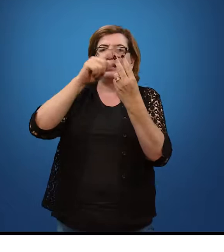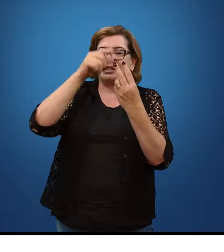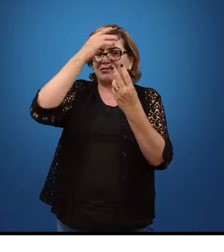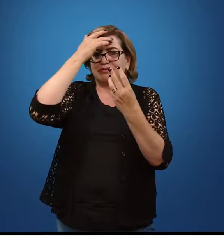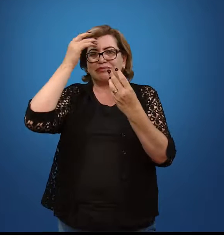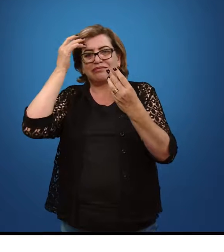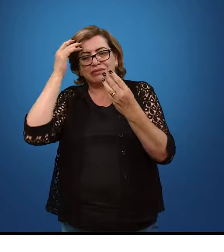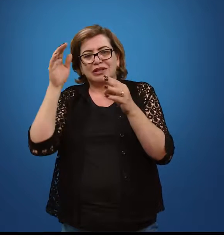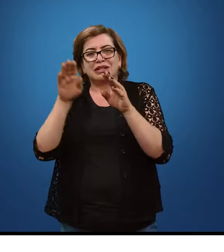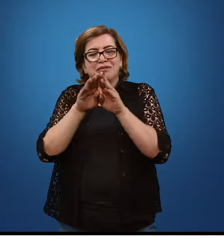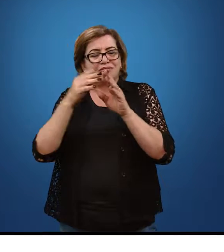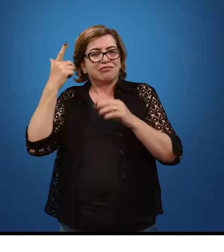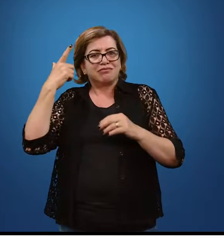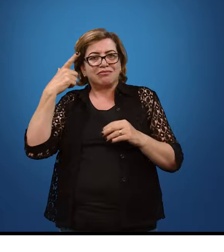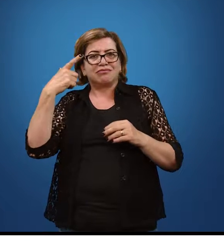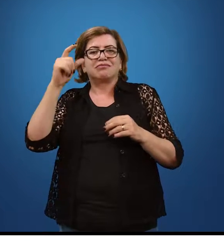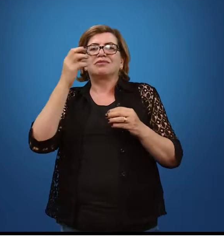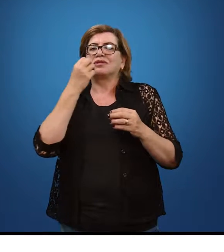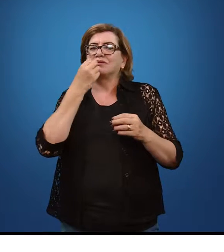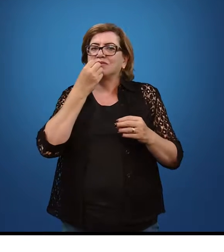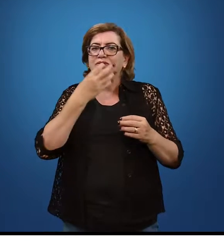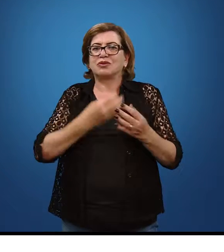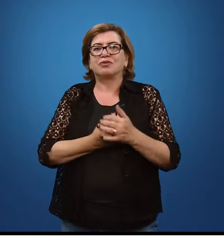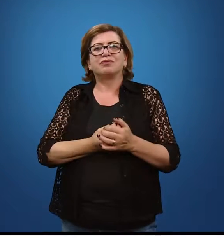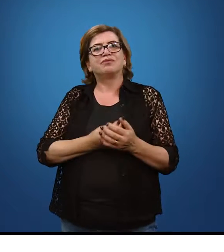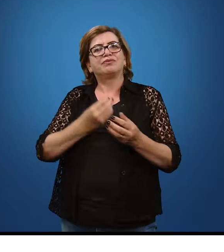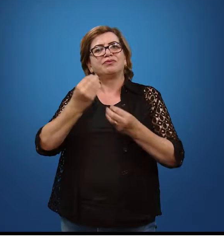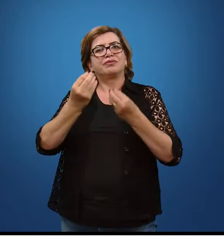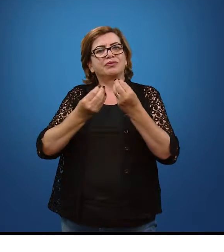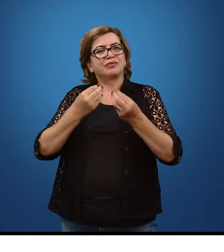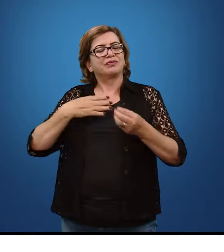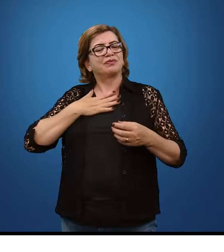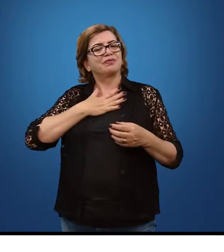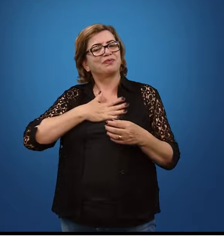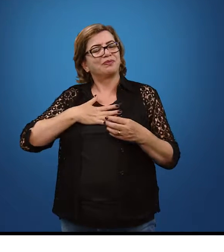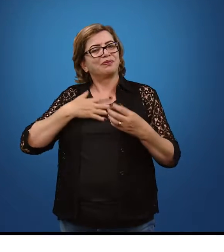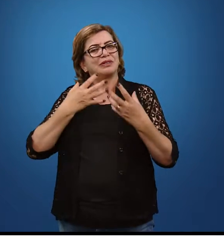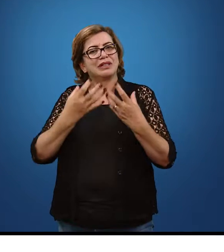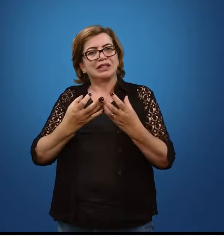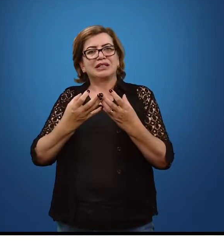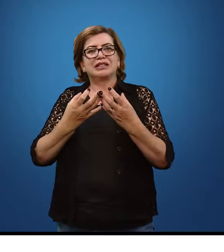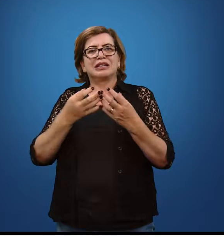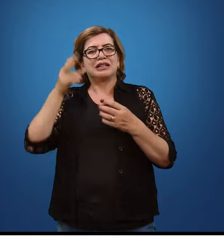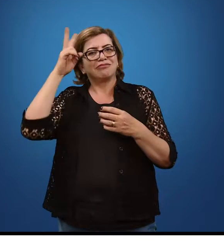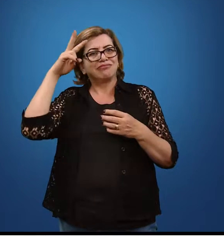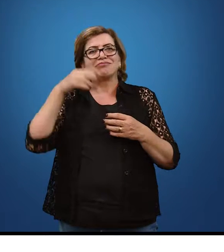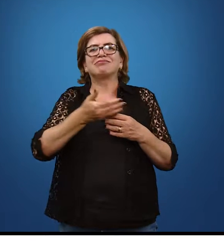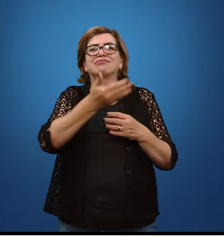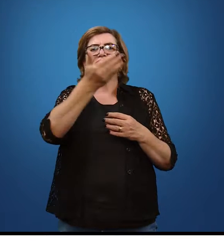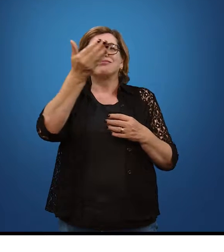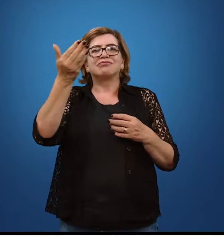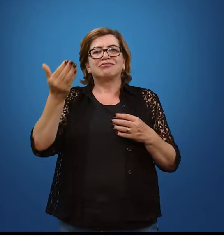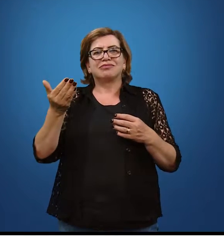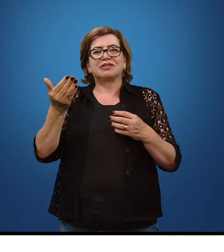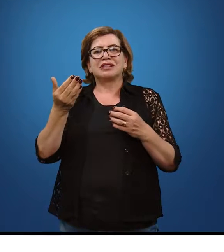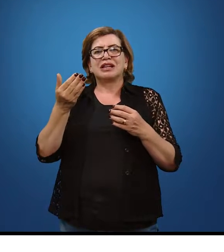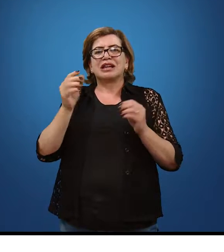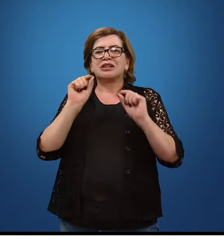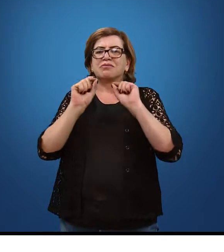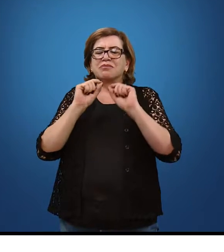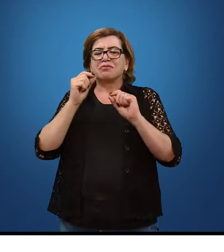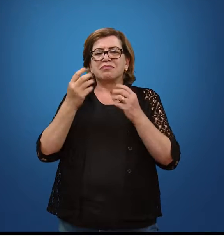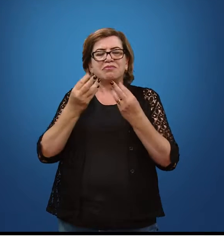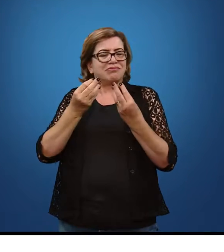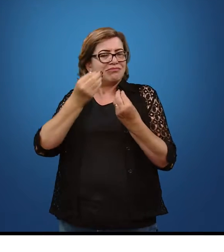que elas deem resultados excepcionais. Gostaria de fazer uma pequena lembrança. Para muitas